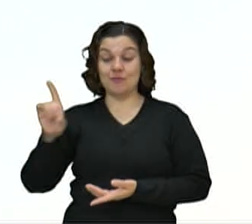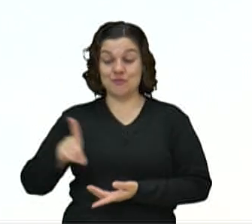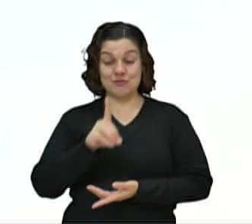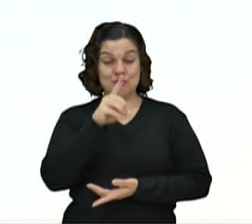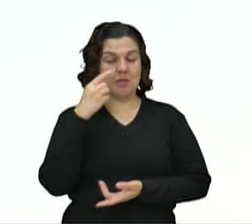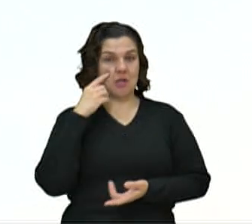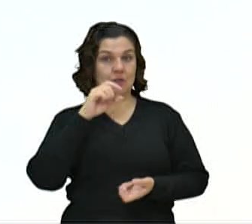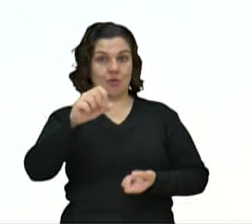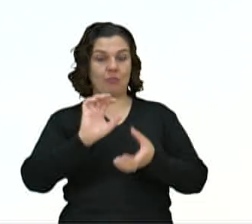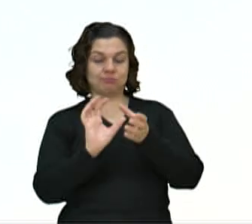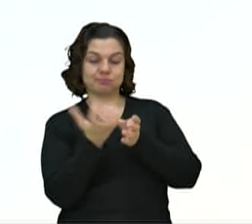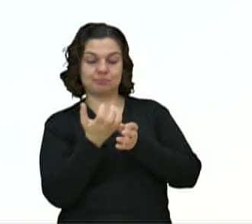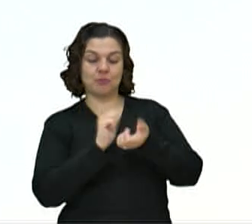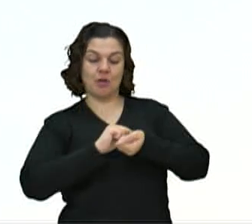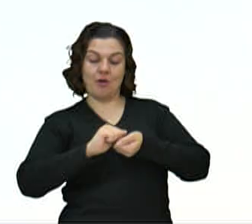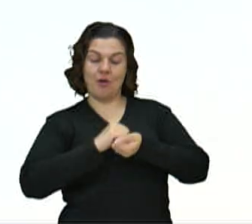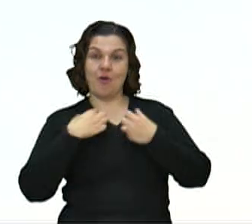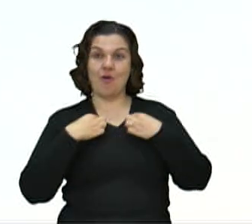lavar roupas em